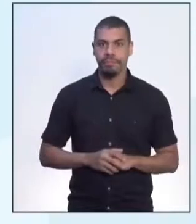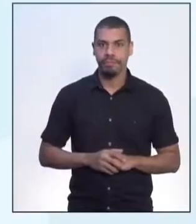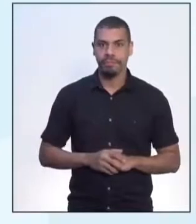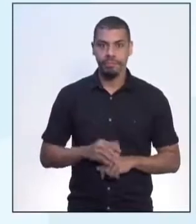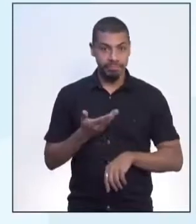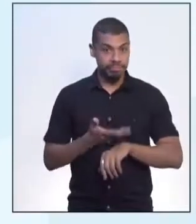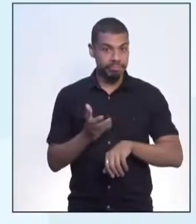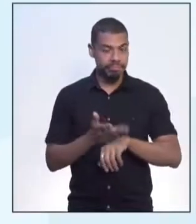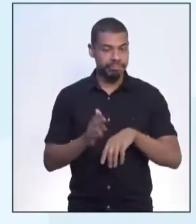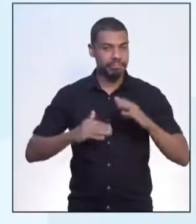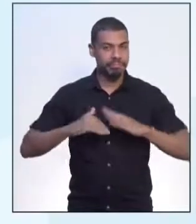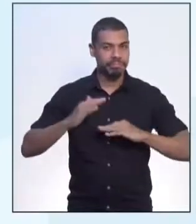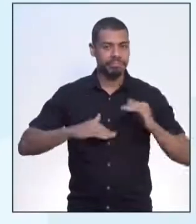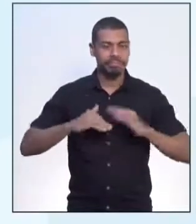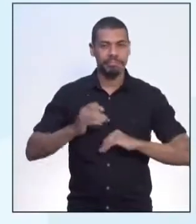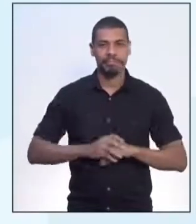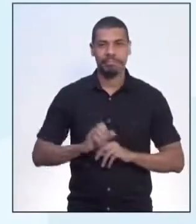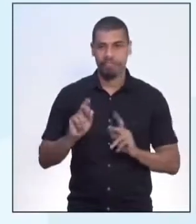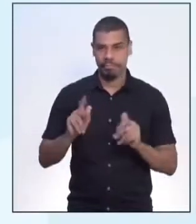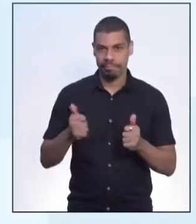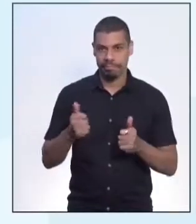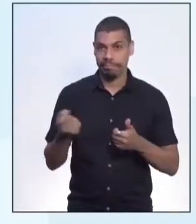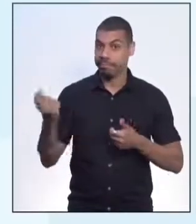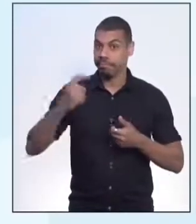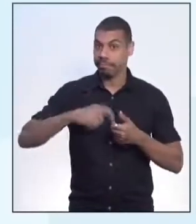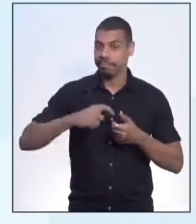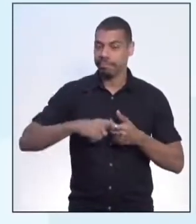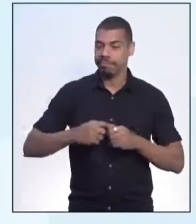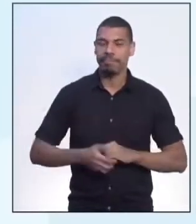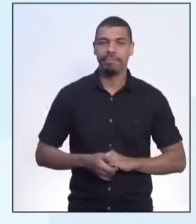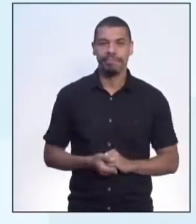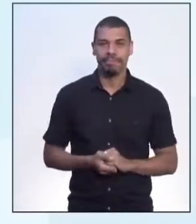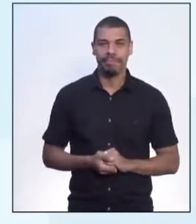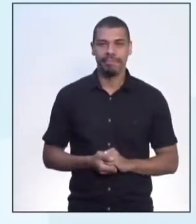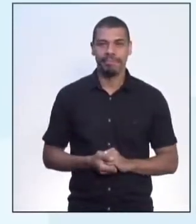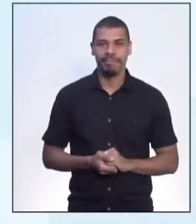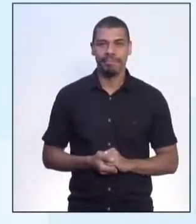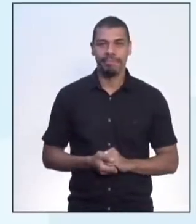practice. Vamos praticar. Ok? See you later. Vejo vocês daqui a pouco.